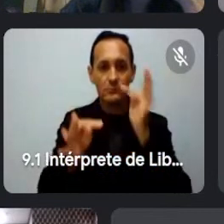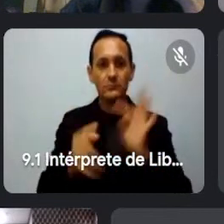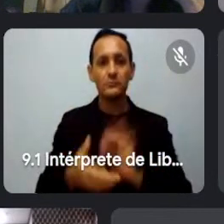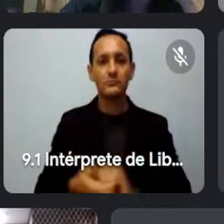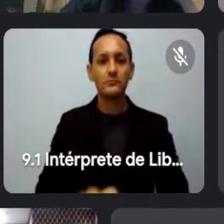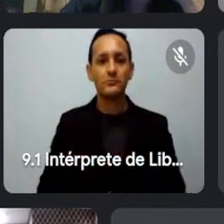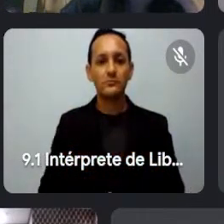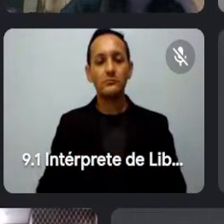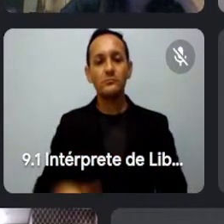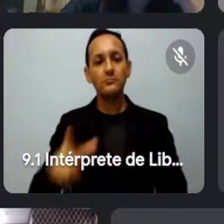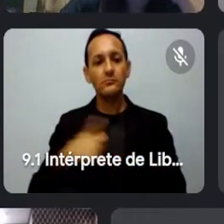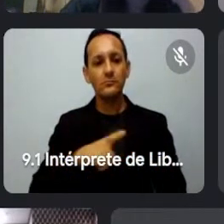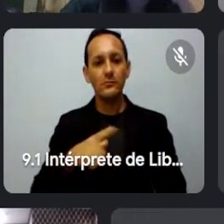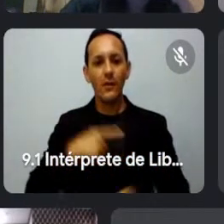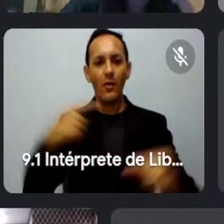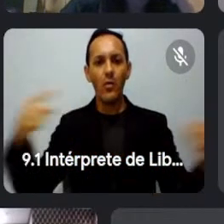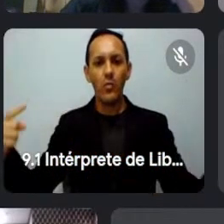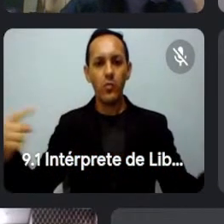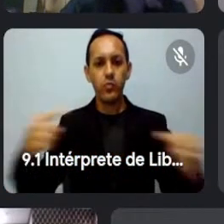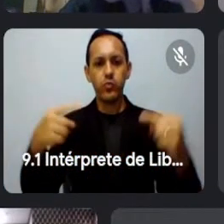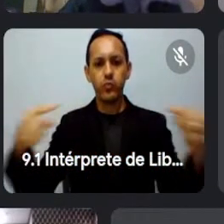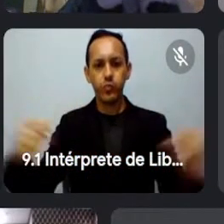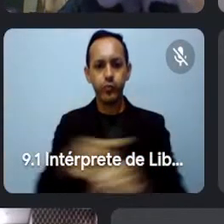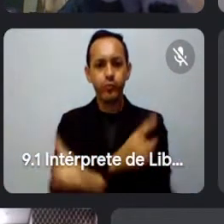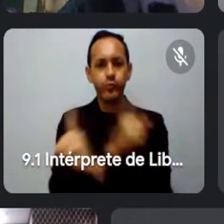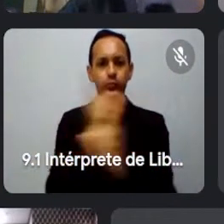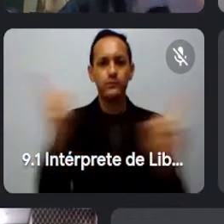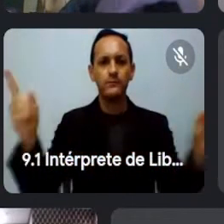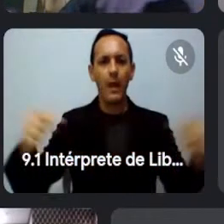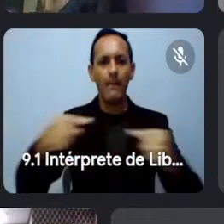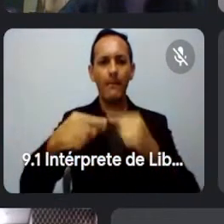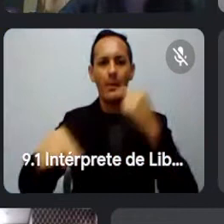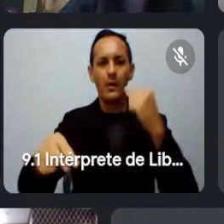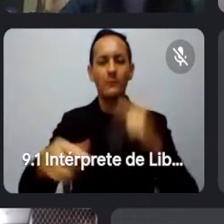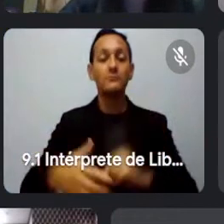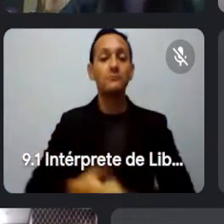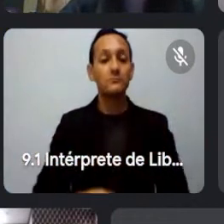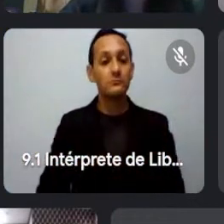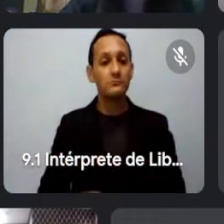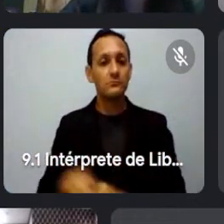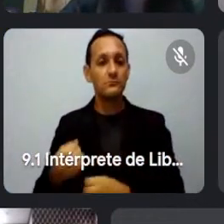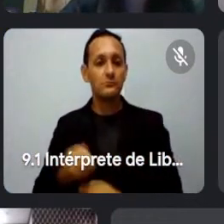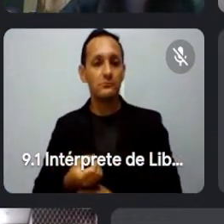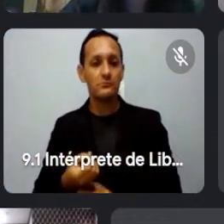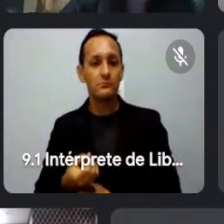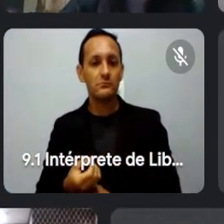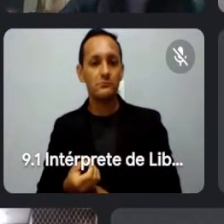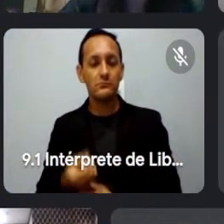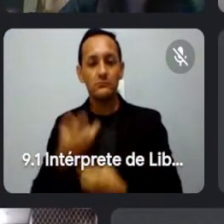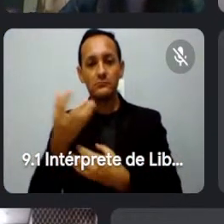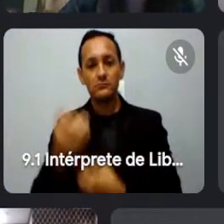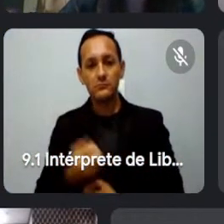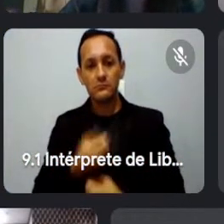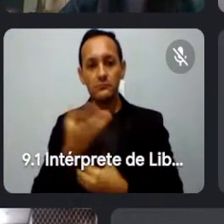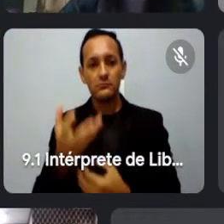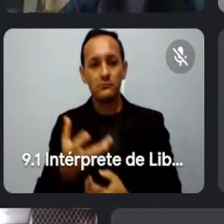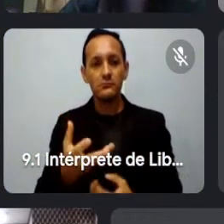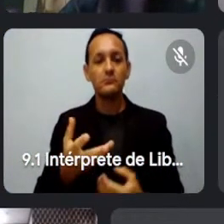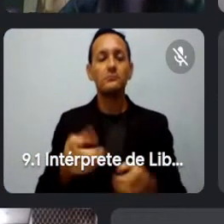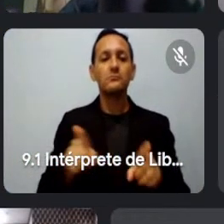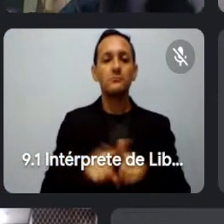use uma divergência nas nossas declarações da Escritura pública e nas